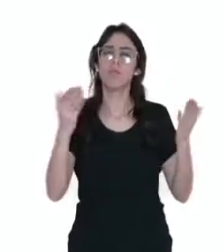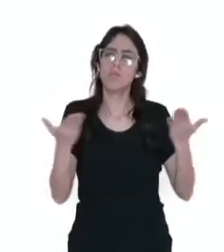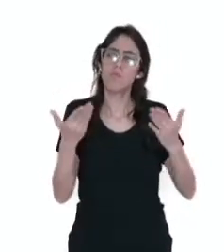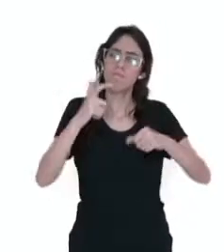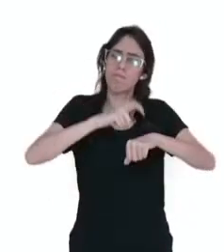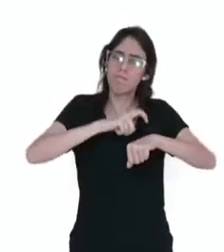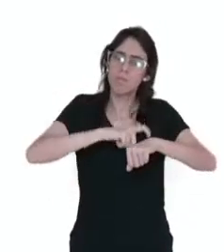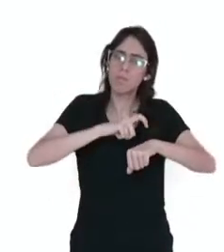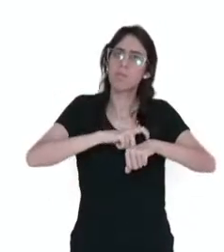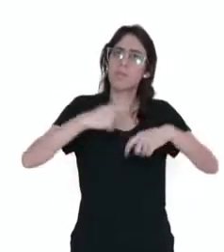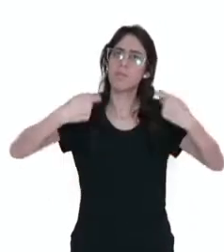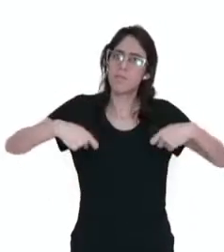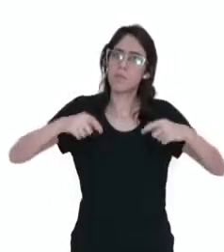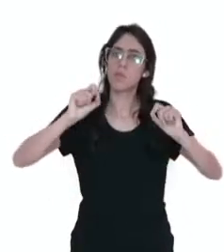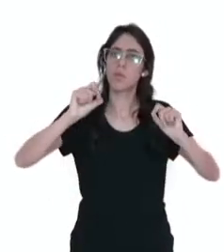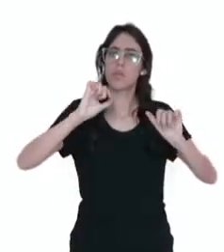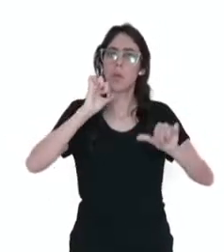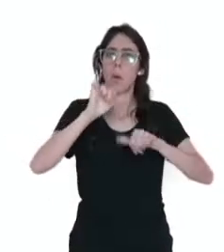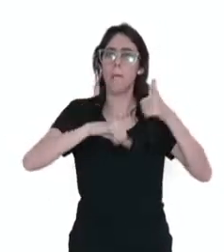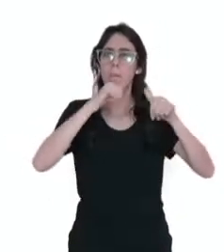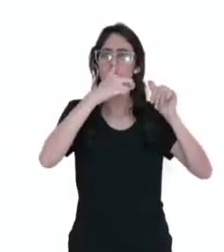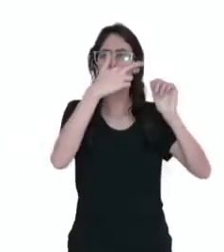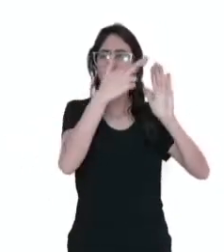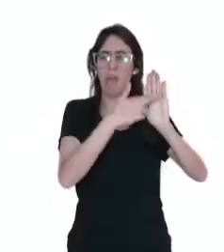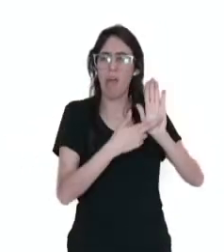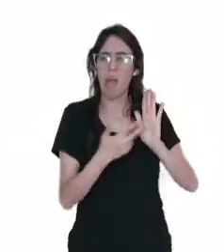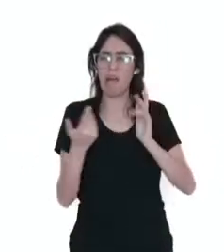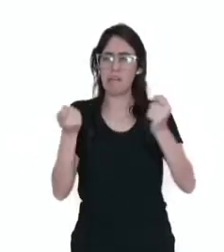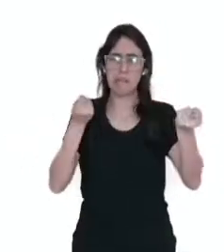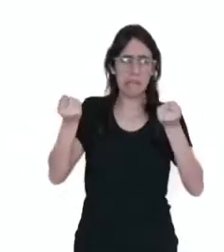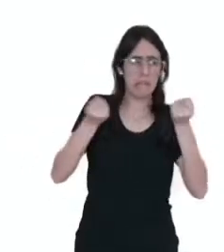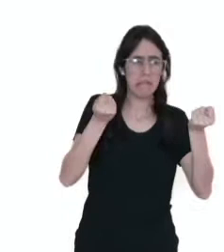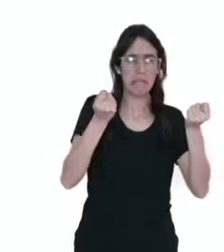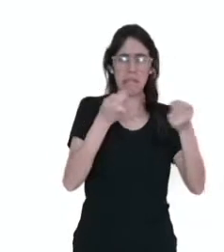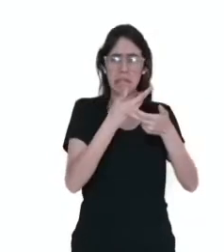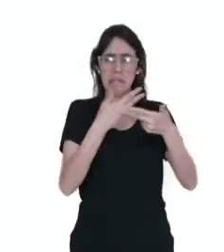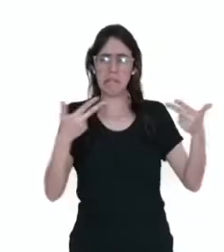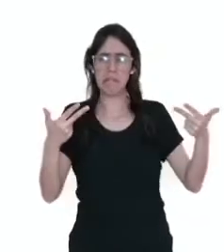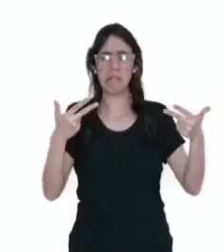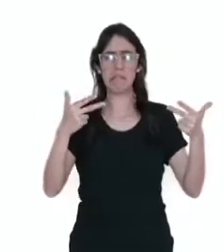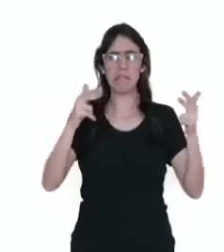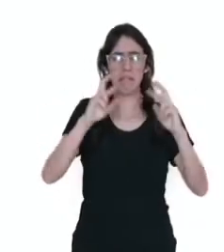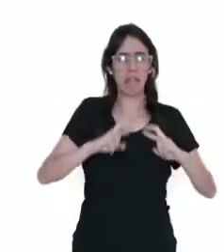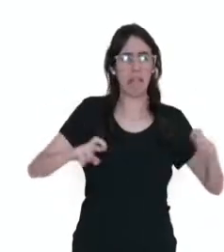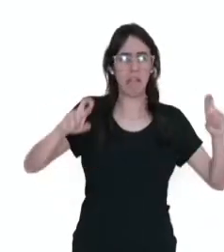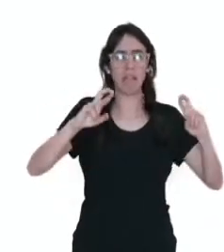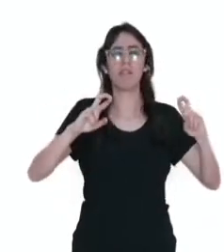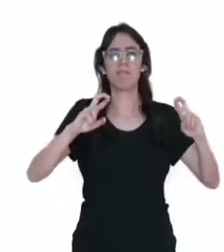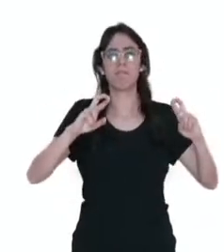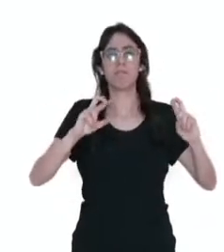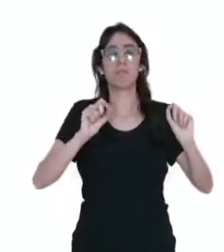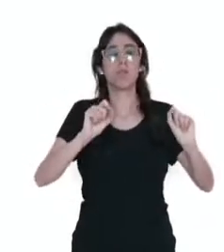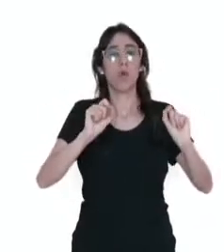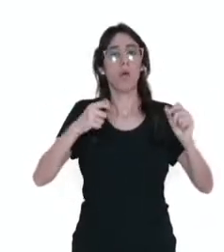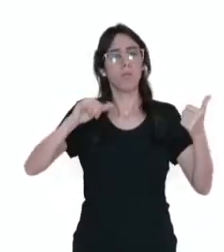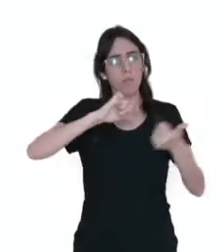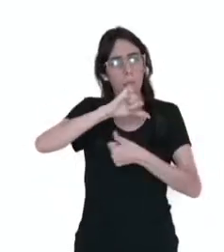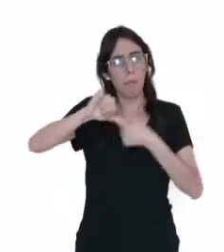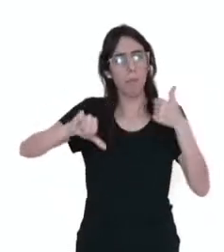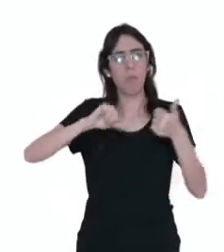separar a função regulatória e a fiscalizadora, tarefa do Estado, da ação de investimento